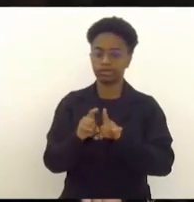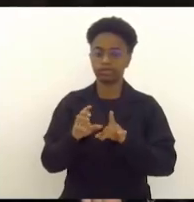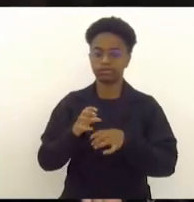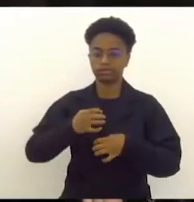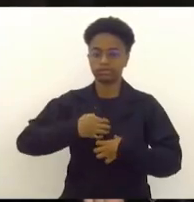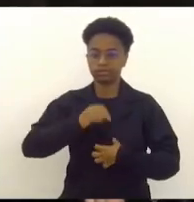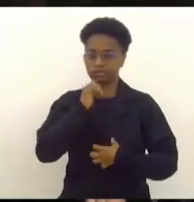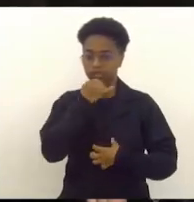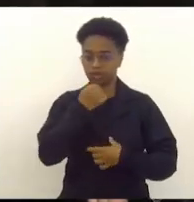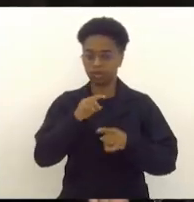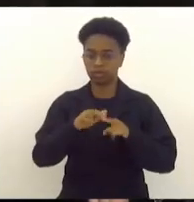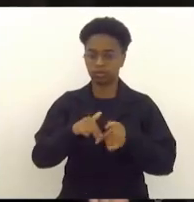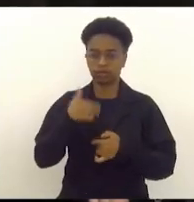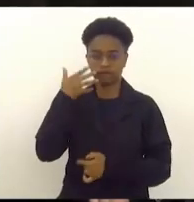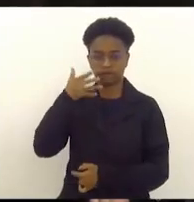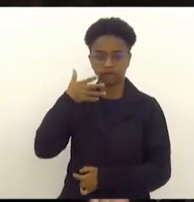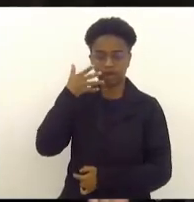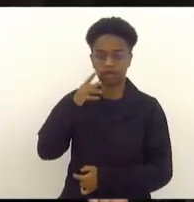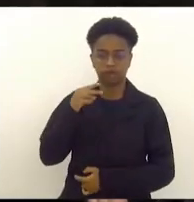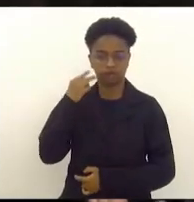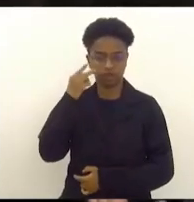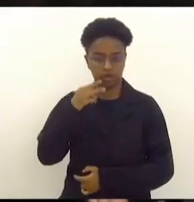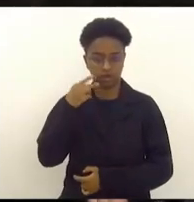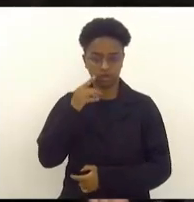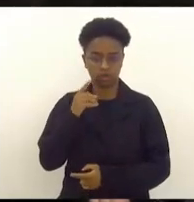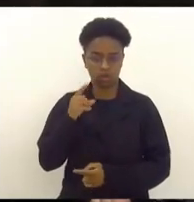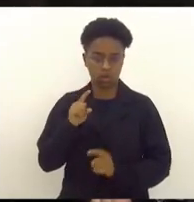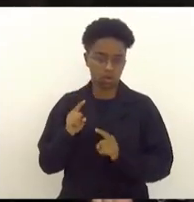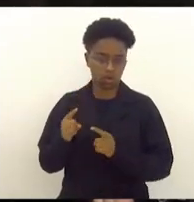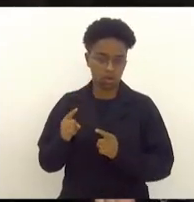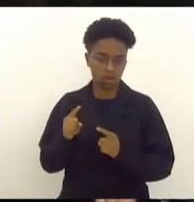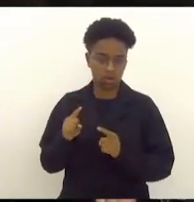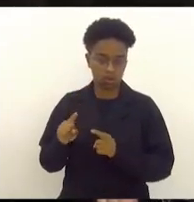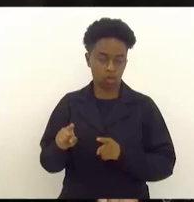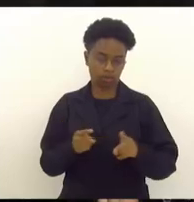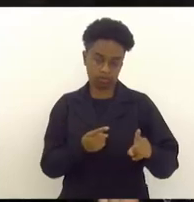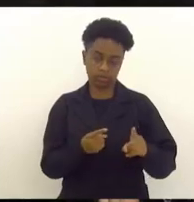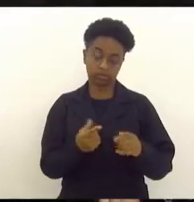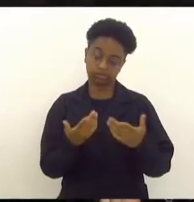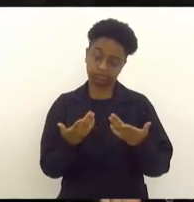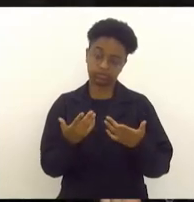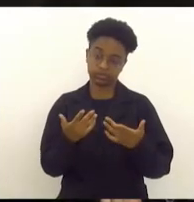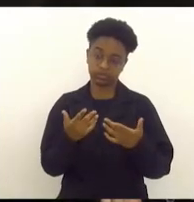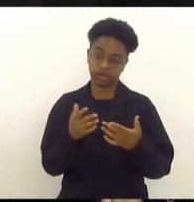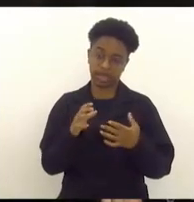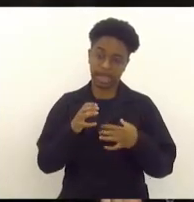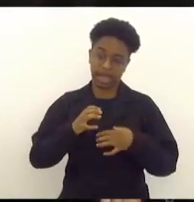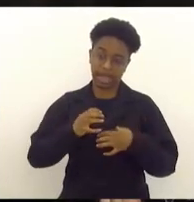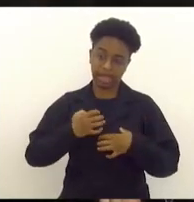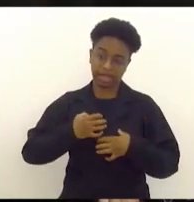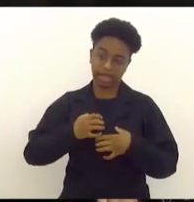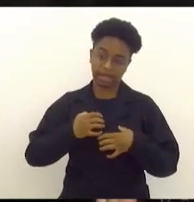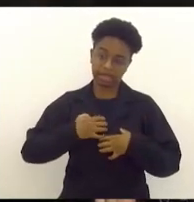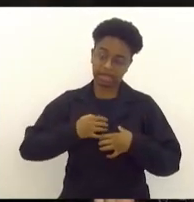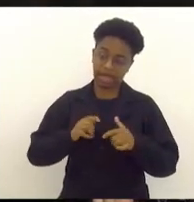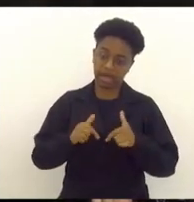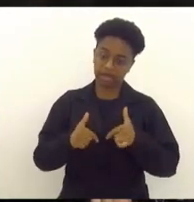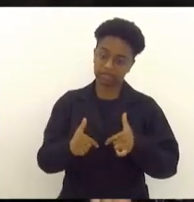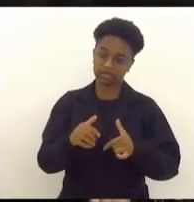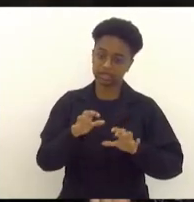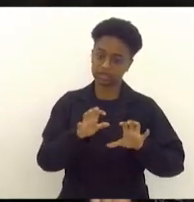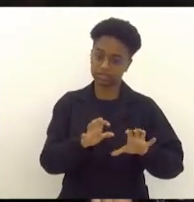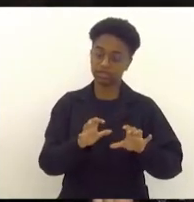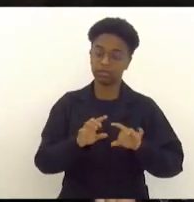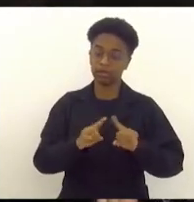não é de um vereador que é de oposição e oposição faz isso mesmo né Deputado Rodrigo Amorim é dizer